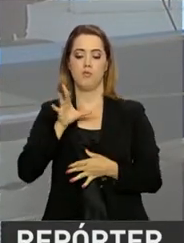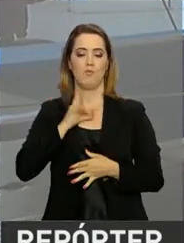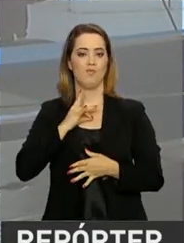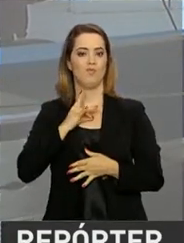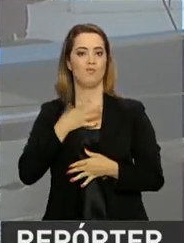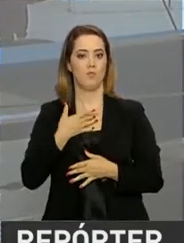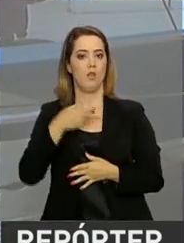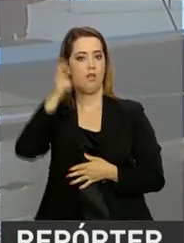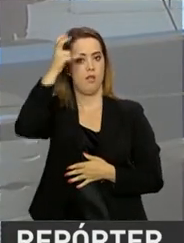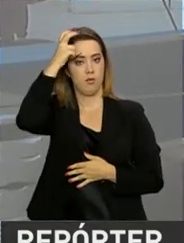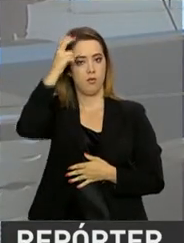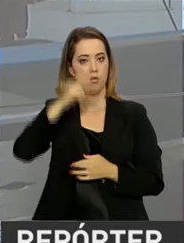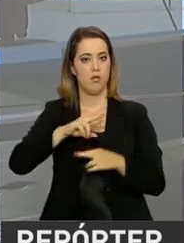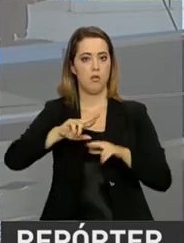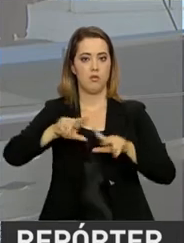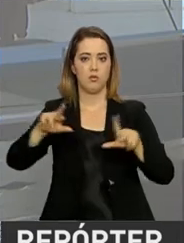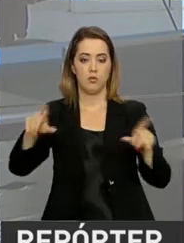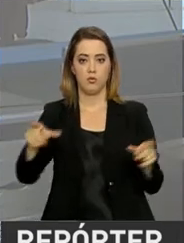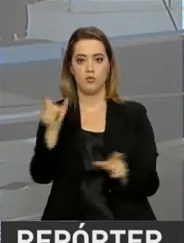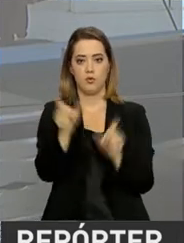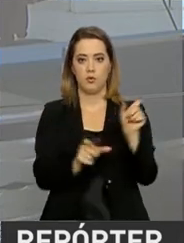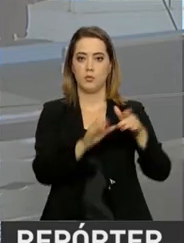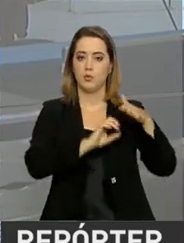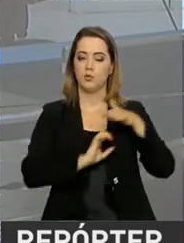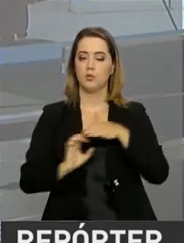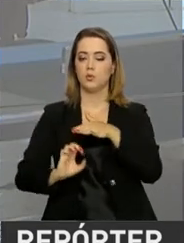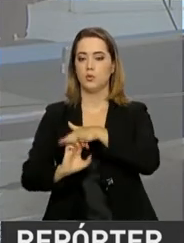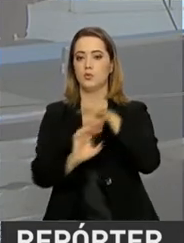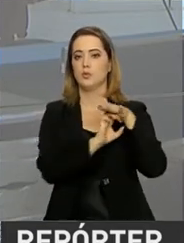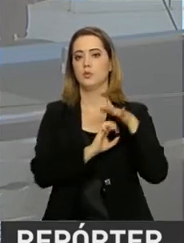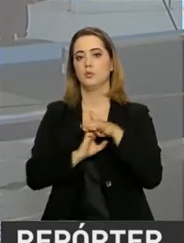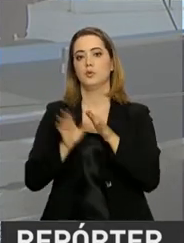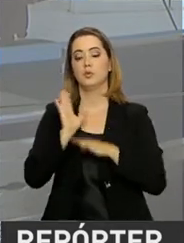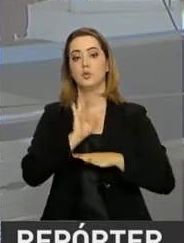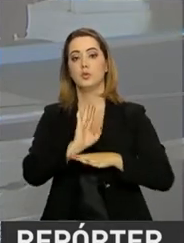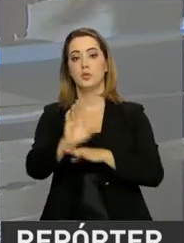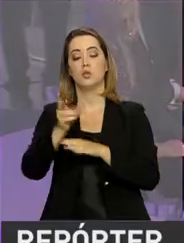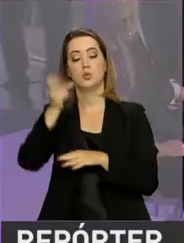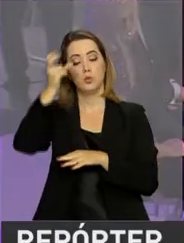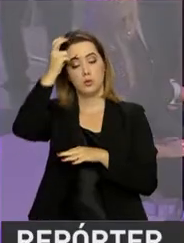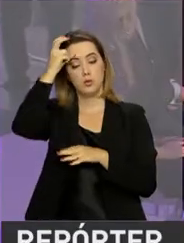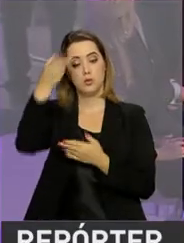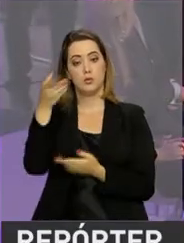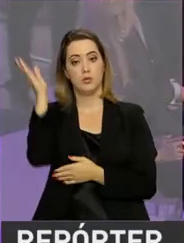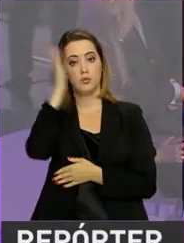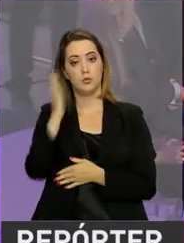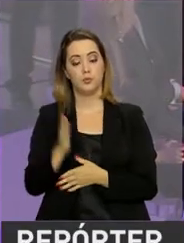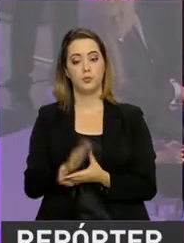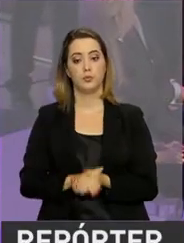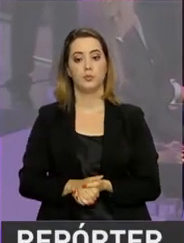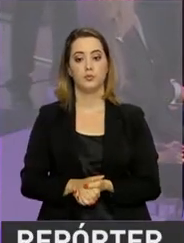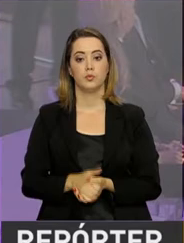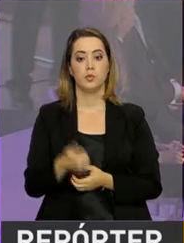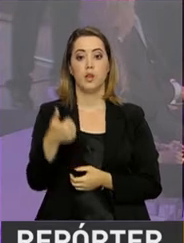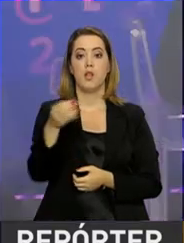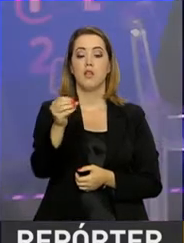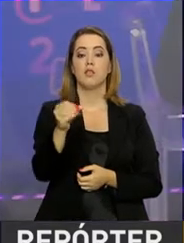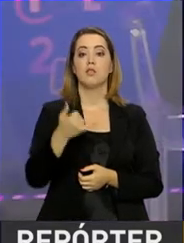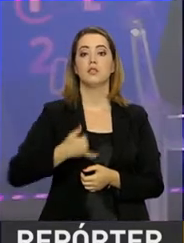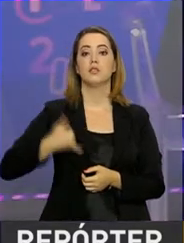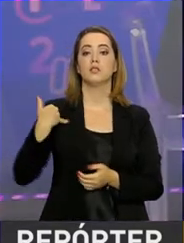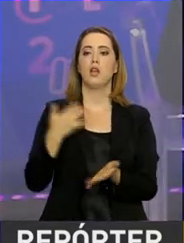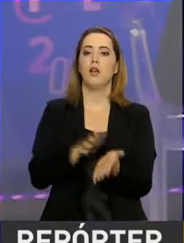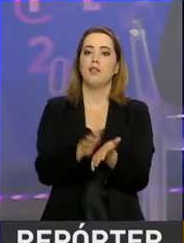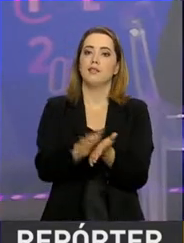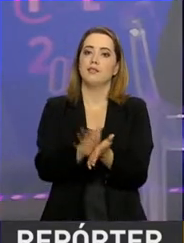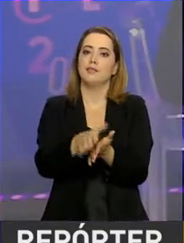e instituições que contribuíram com o desenvolvimento da cultura brasileira. Os 100 anos do samba foram